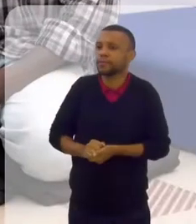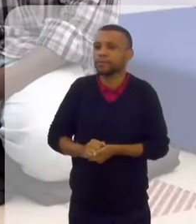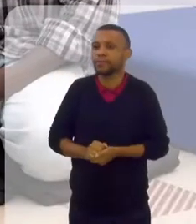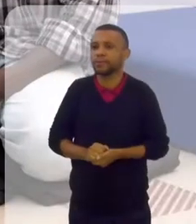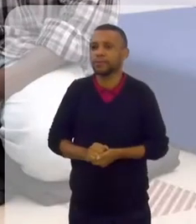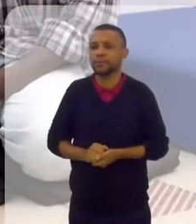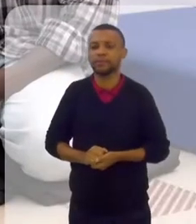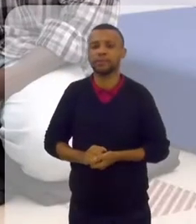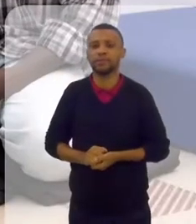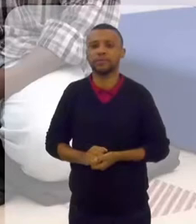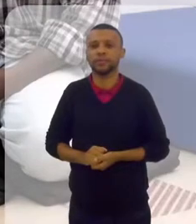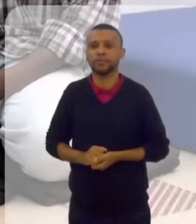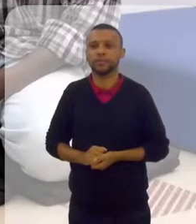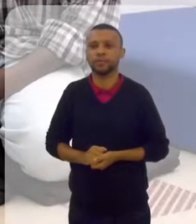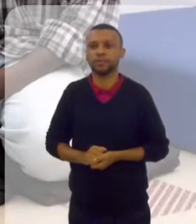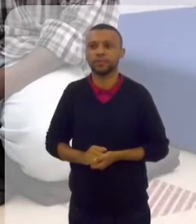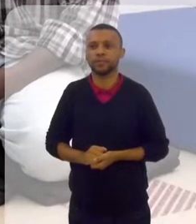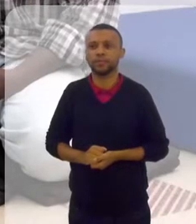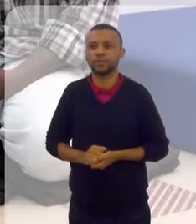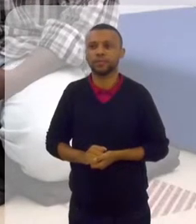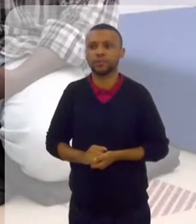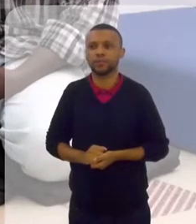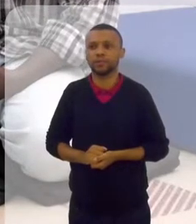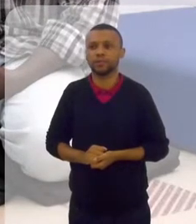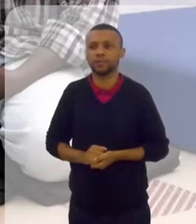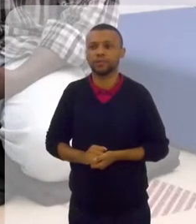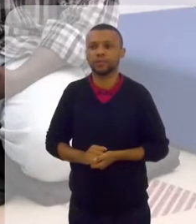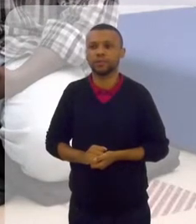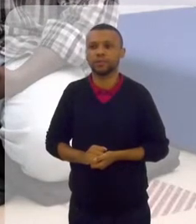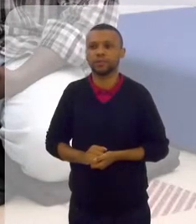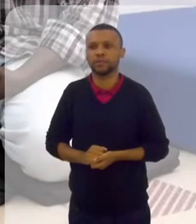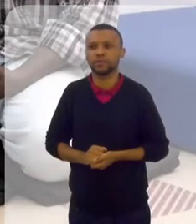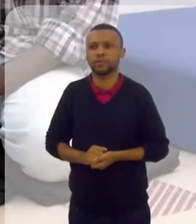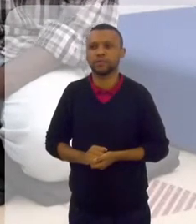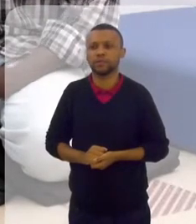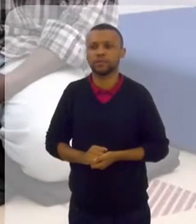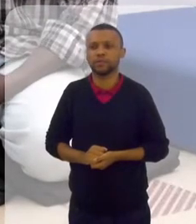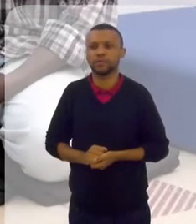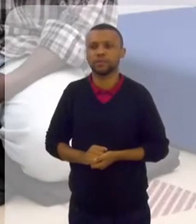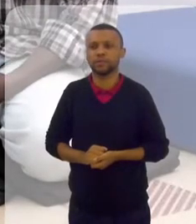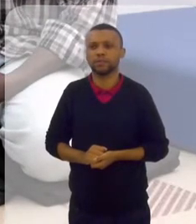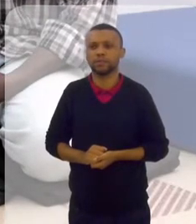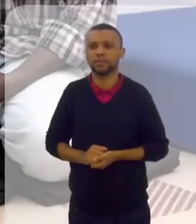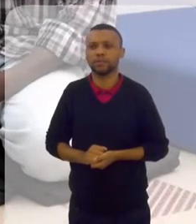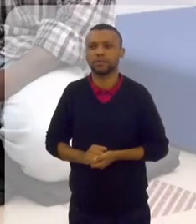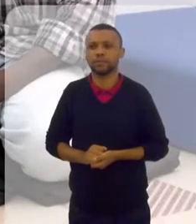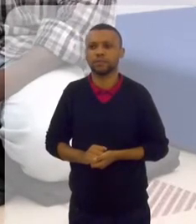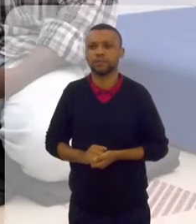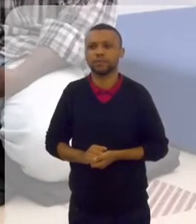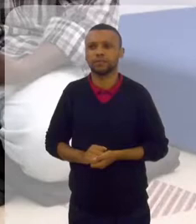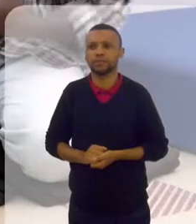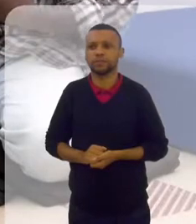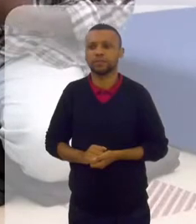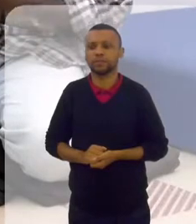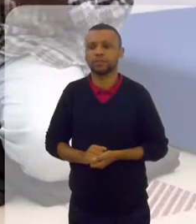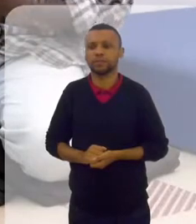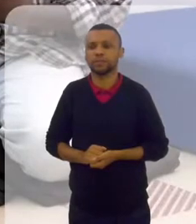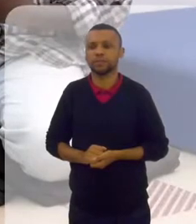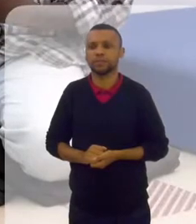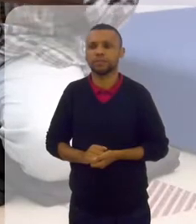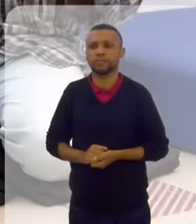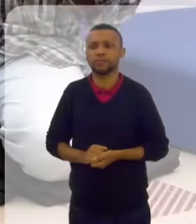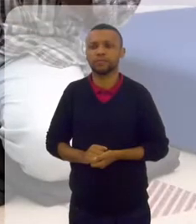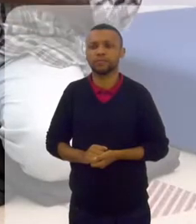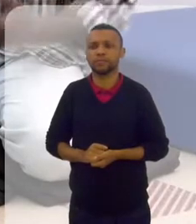gente chama disso de atiqa. De? Atiqa. Atiqa. Atiqa. Ah. Atiqa, aliás.